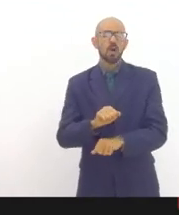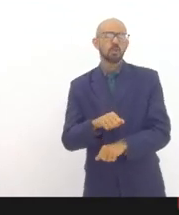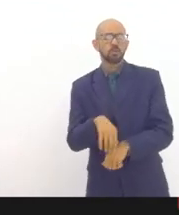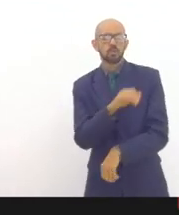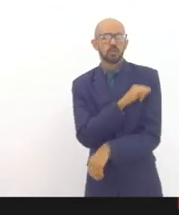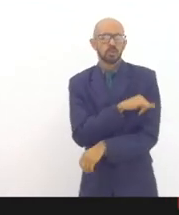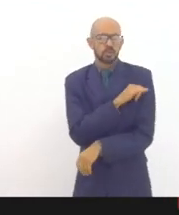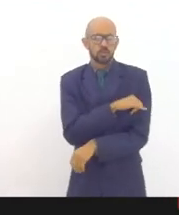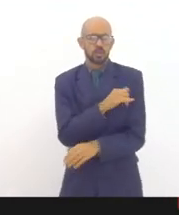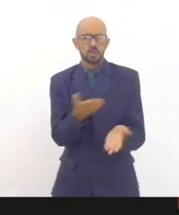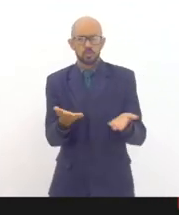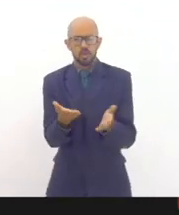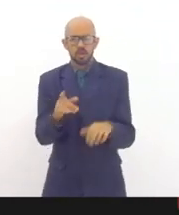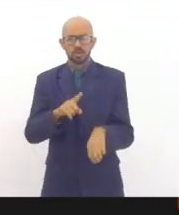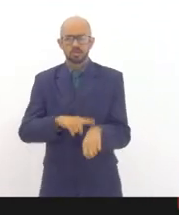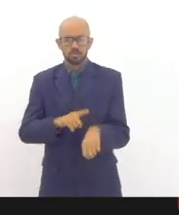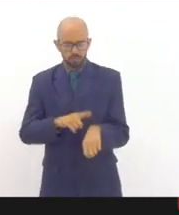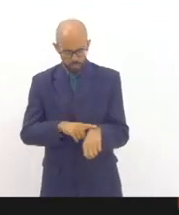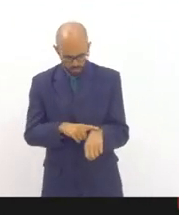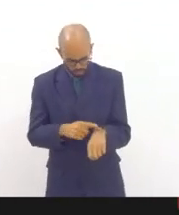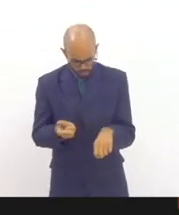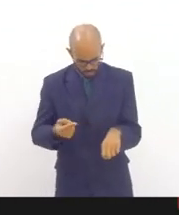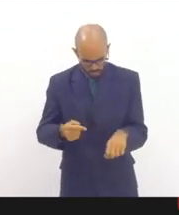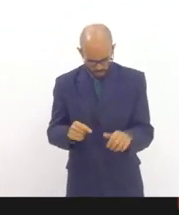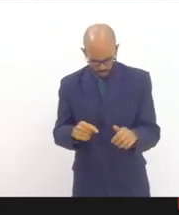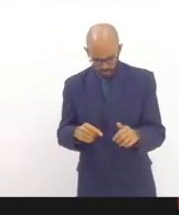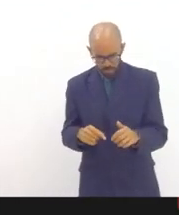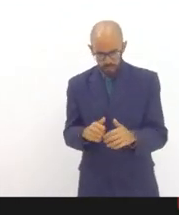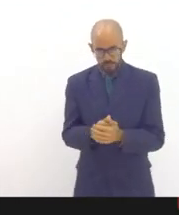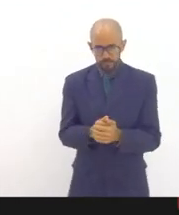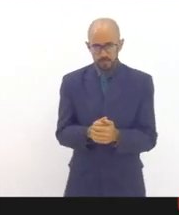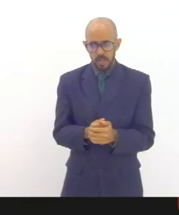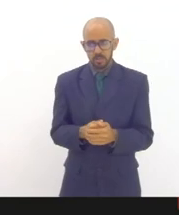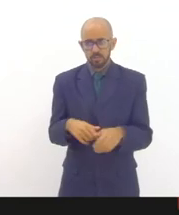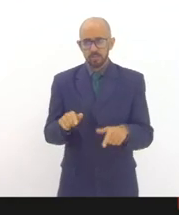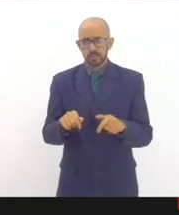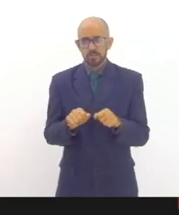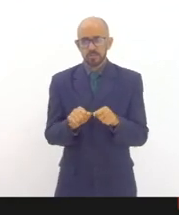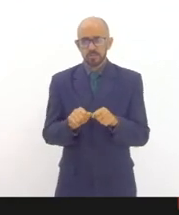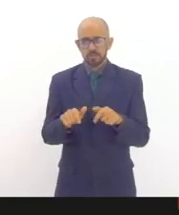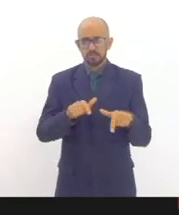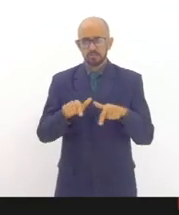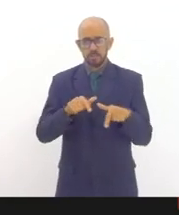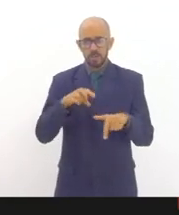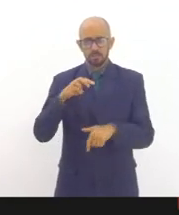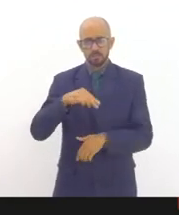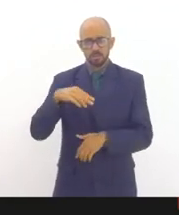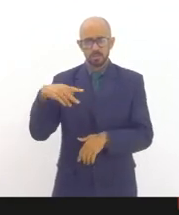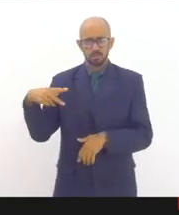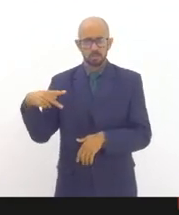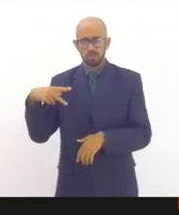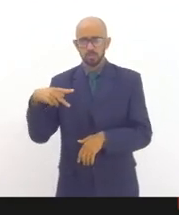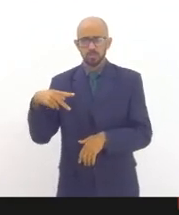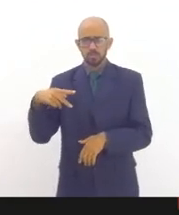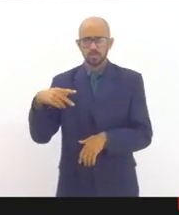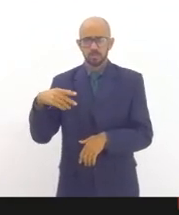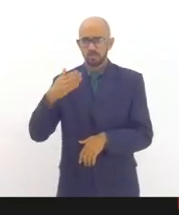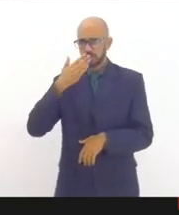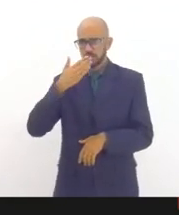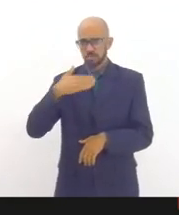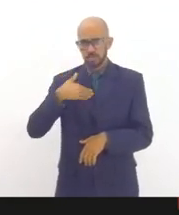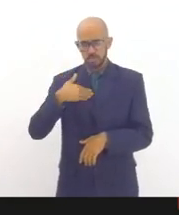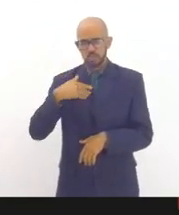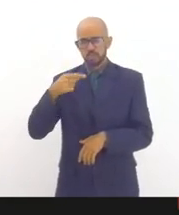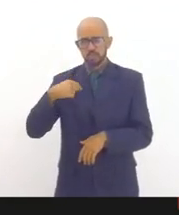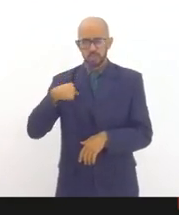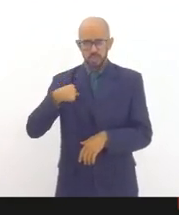nesse momento, se encontra cumprindo tarefas no Ministério Público e solicitou que